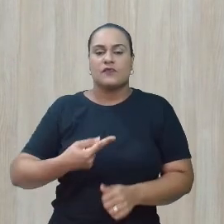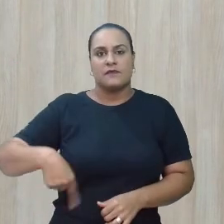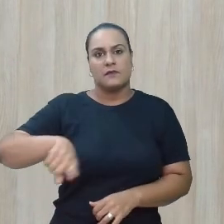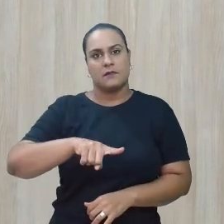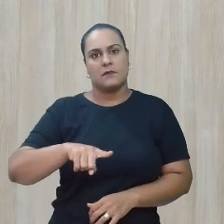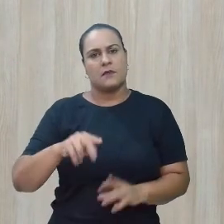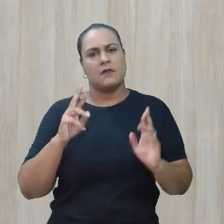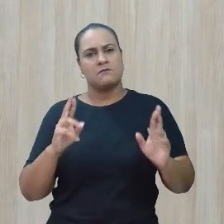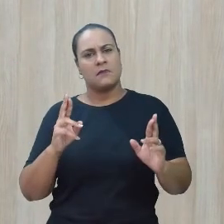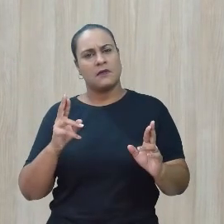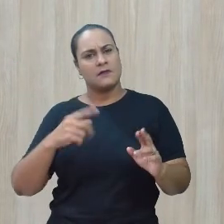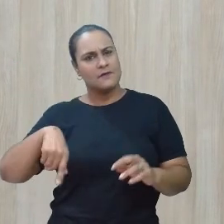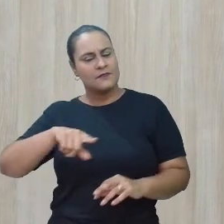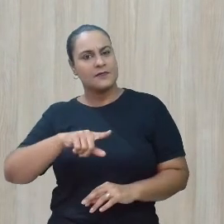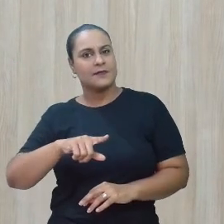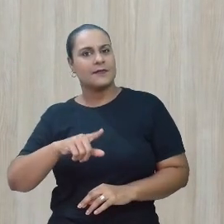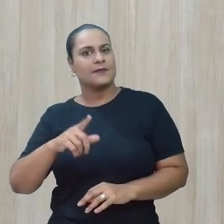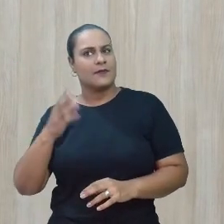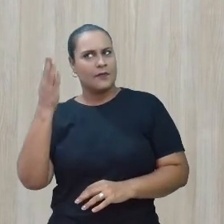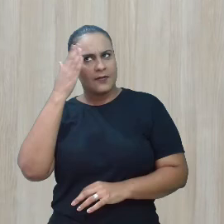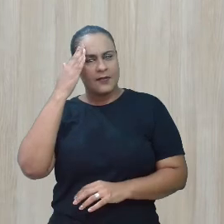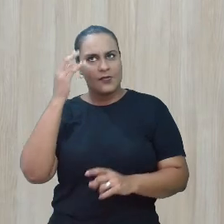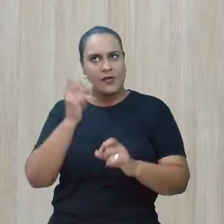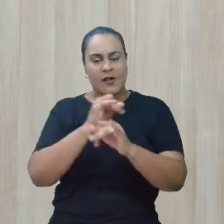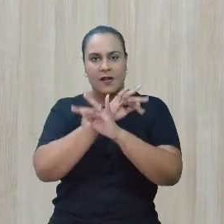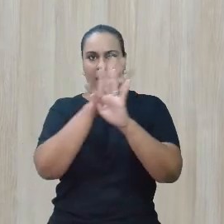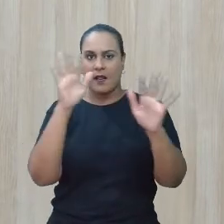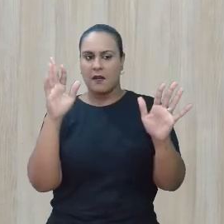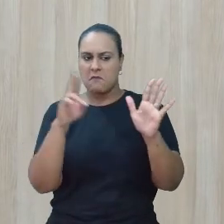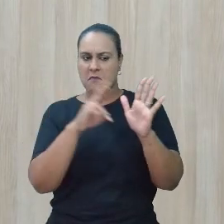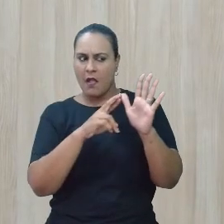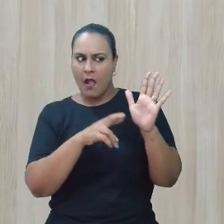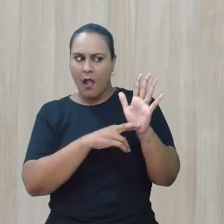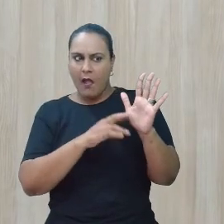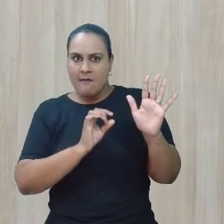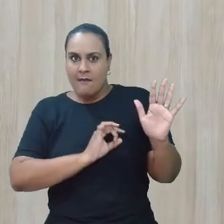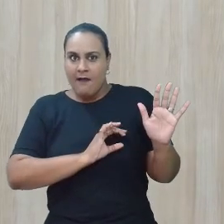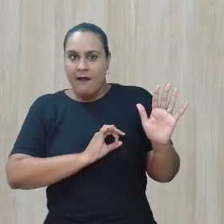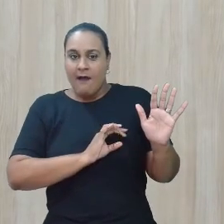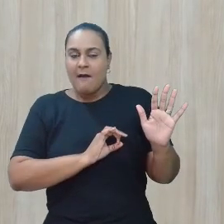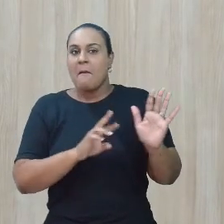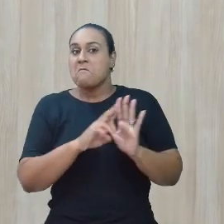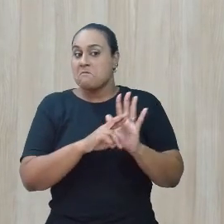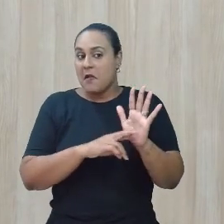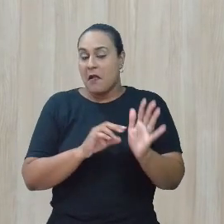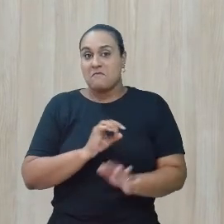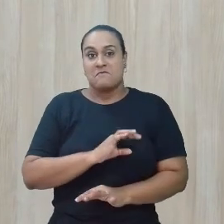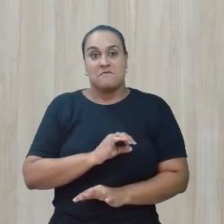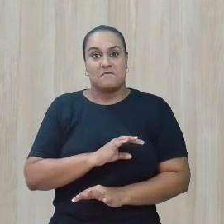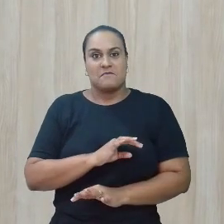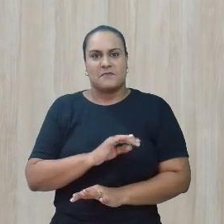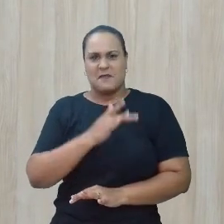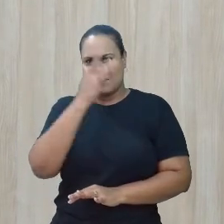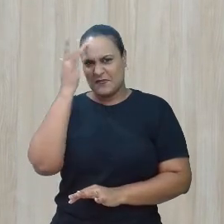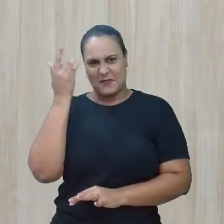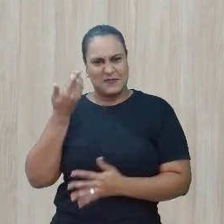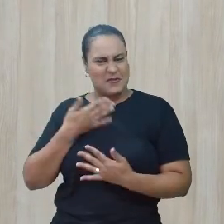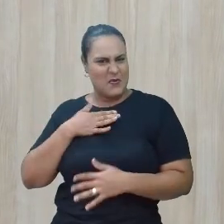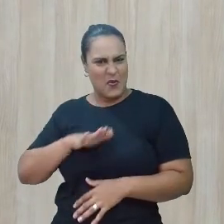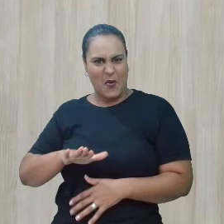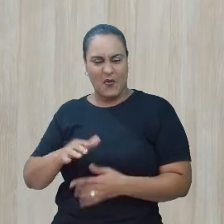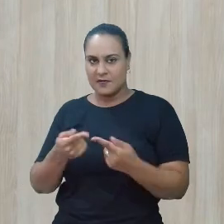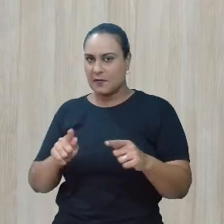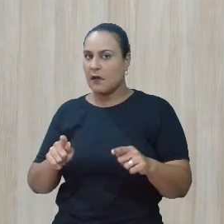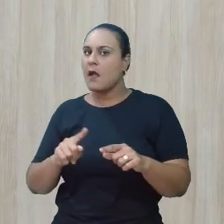tenham entendido tudinho da nossa aula. Eu sei que é um monte de regra, assusta um bocado de gente. Assusta a gente que não gosta de gramática, mas você pode